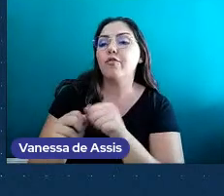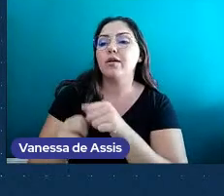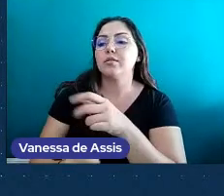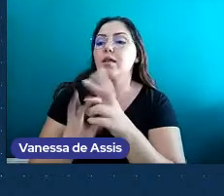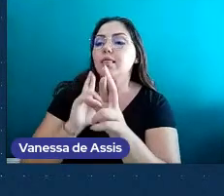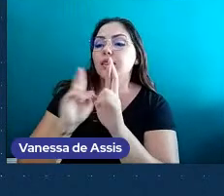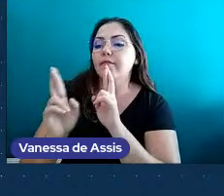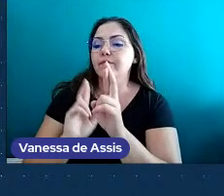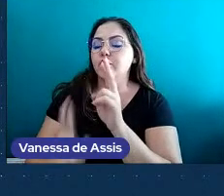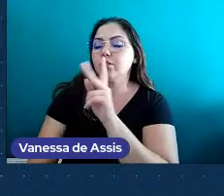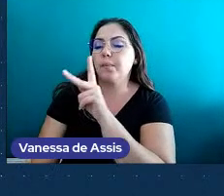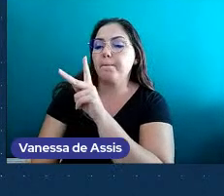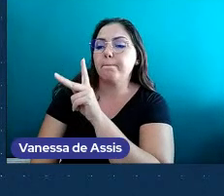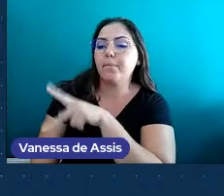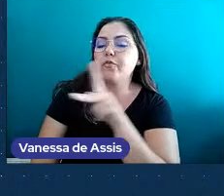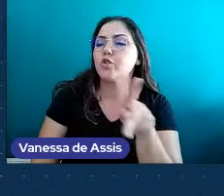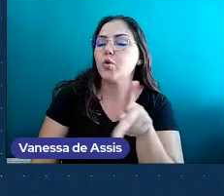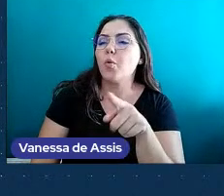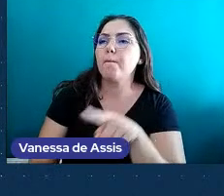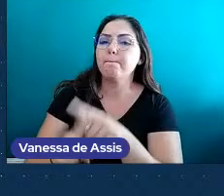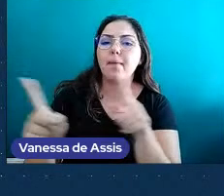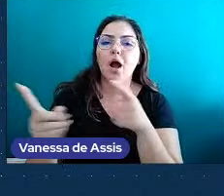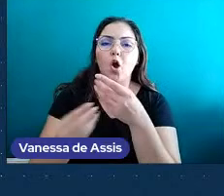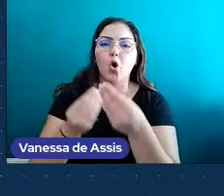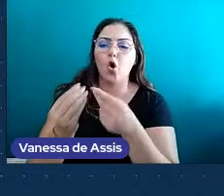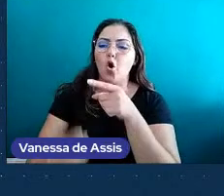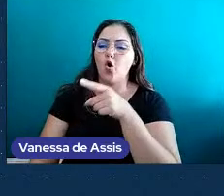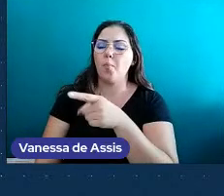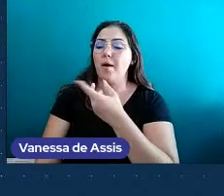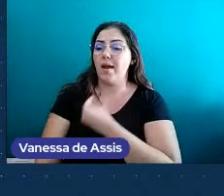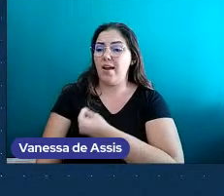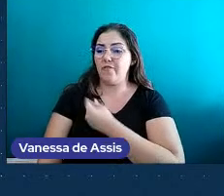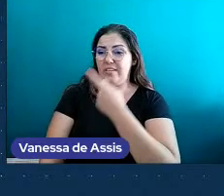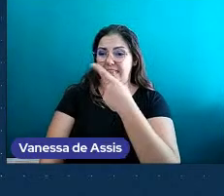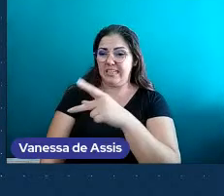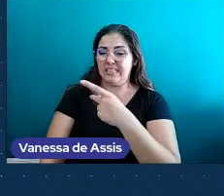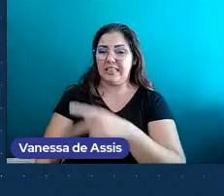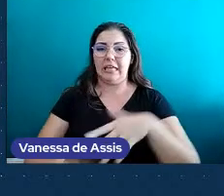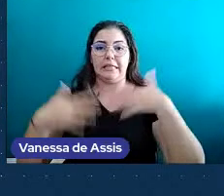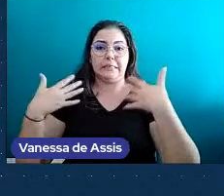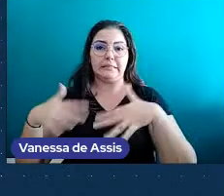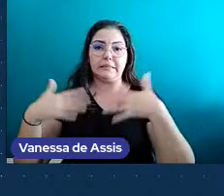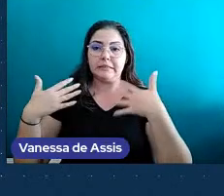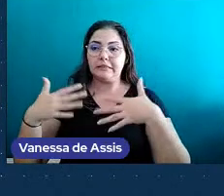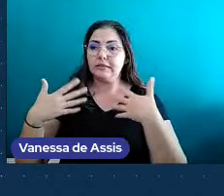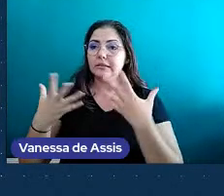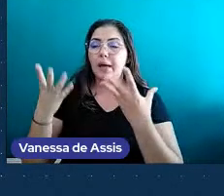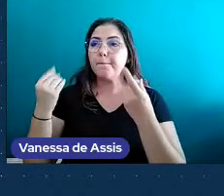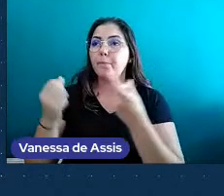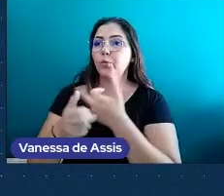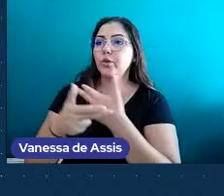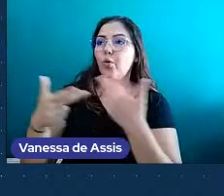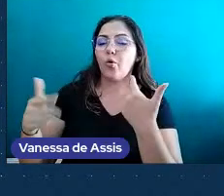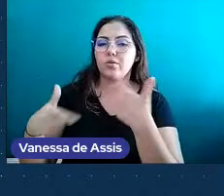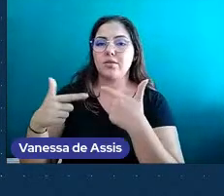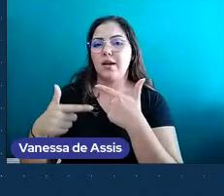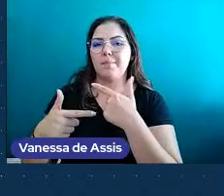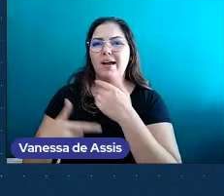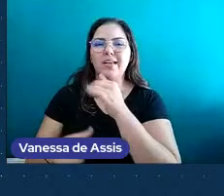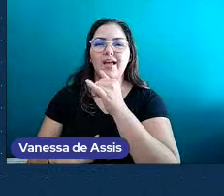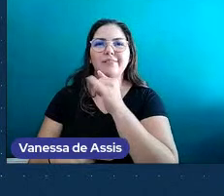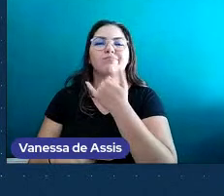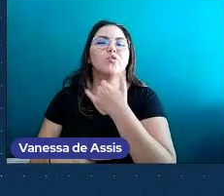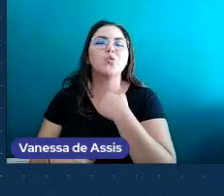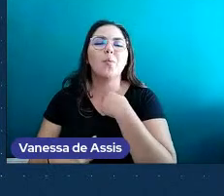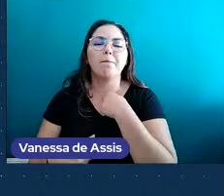professores. Mas como é que eu vou fazer isso? O professor tem uma vida assoberbada. Ele não pode sair da sala de aula simplesmente e deixar as crianças lá